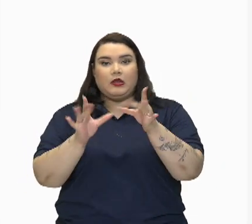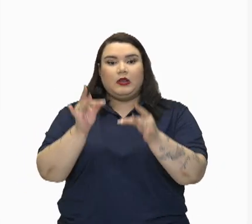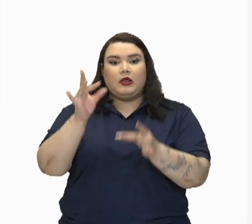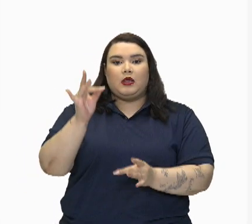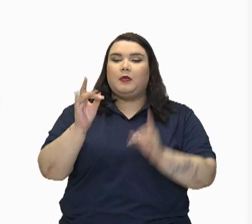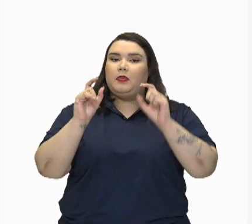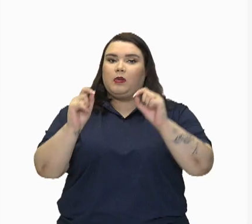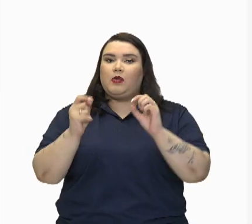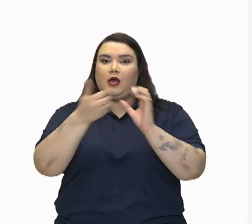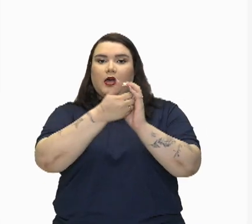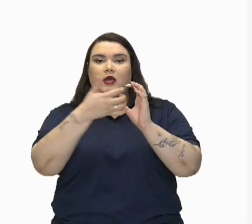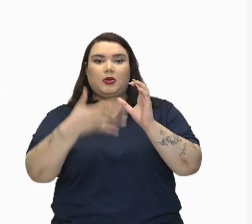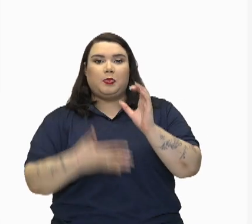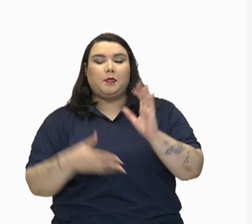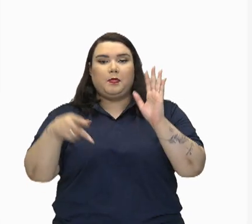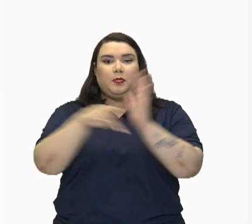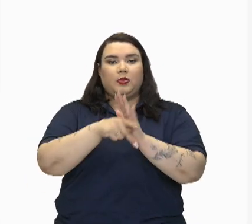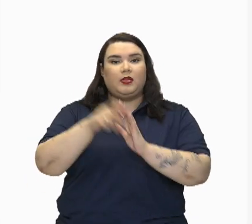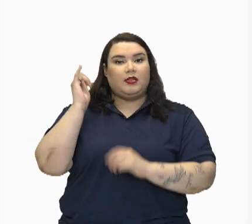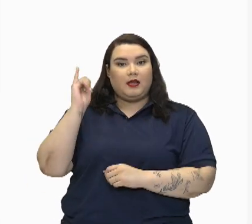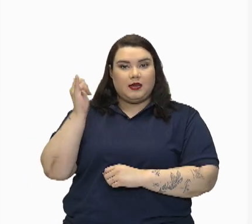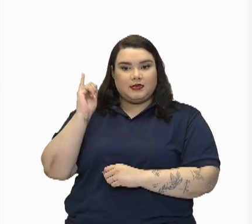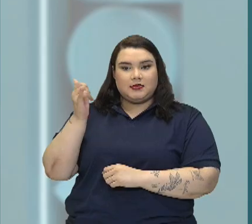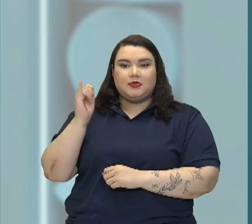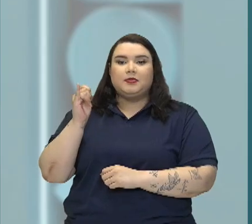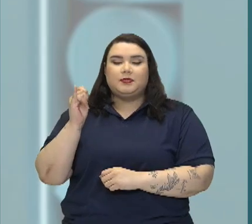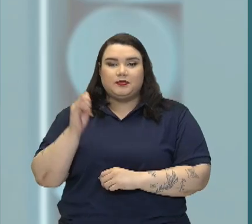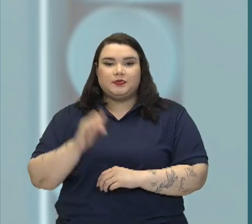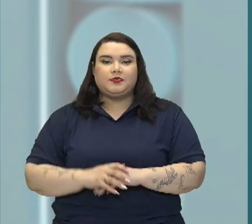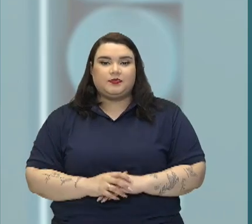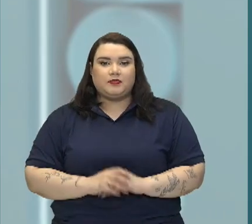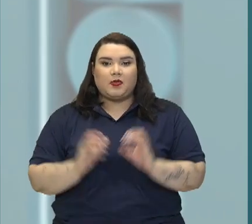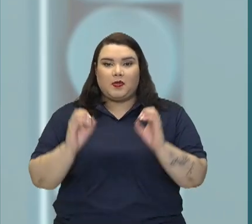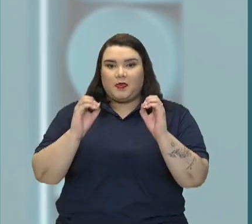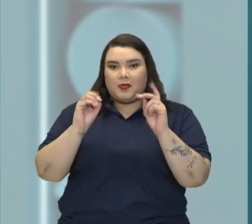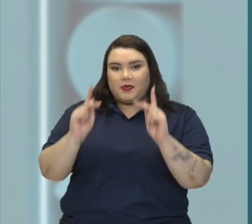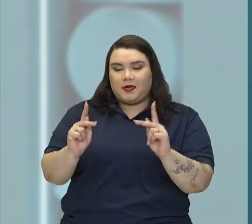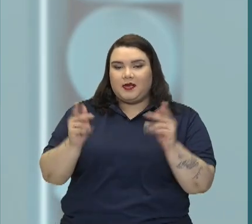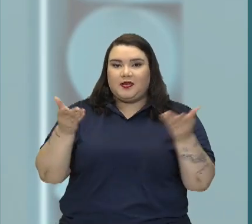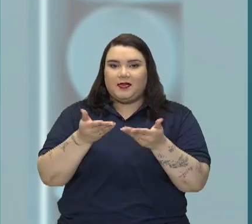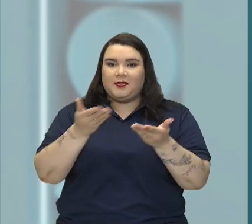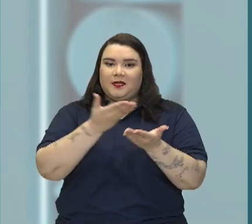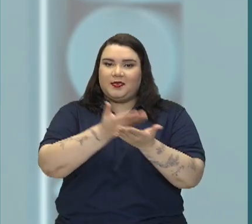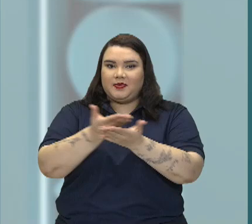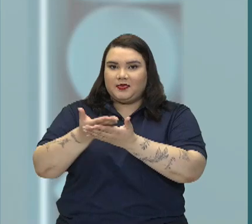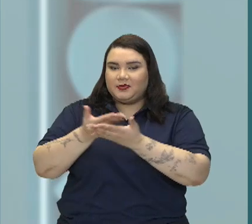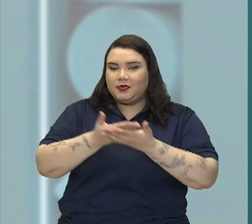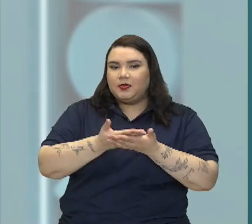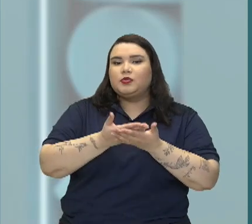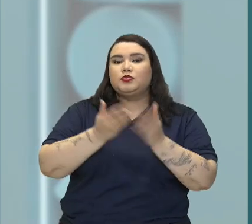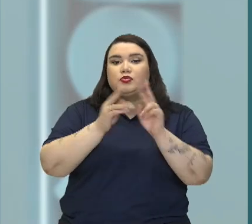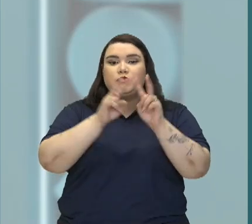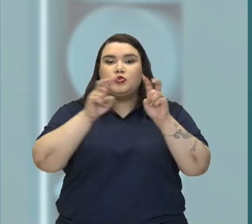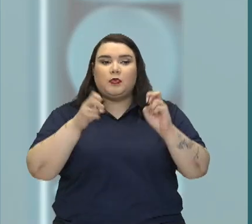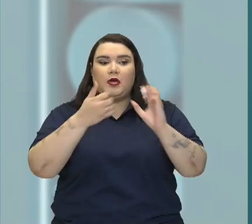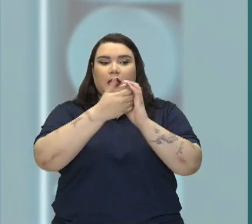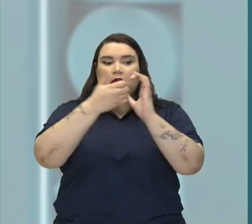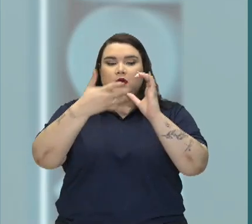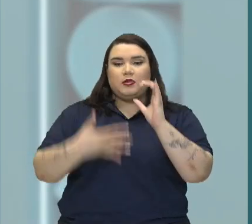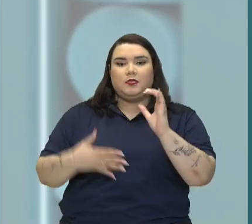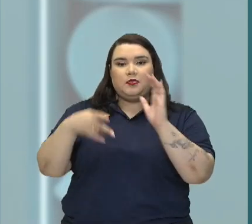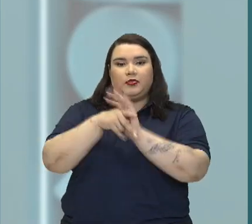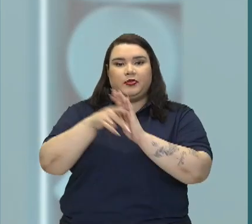detalhamento, elementos da narrativa. Então, vamos estudar um pouco mais a respeito dos elementos